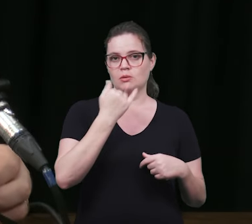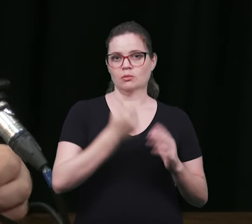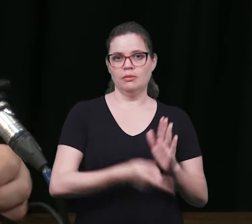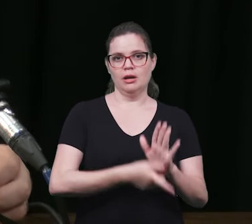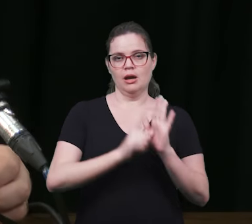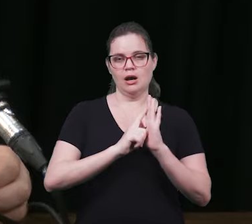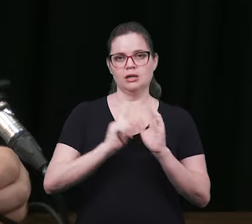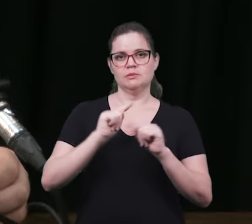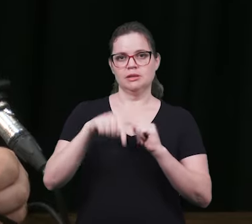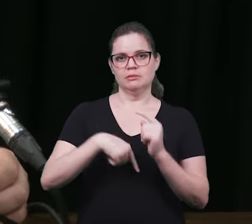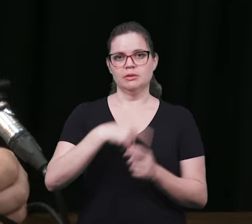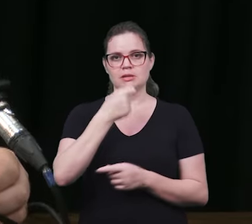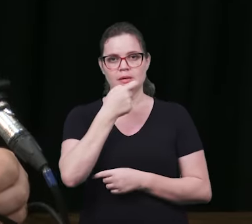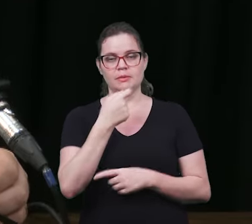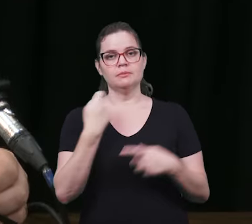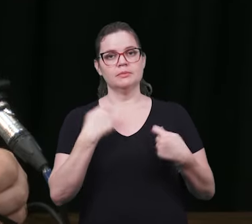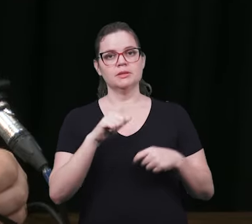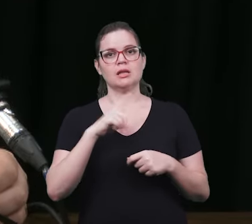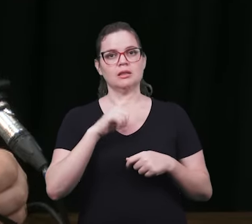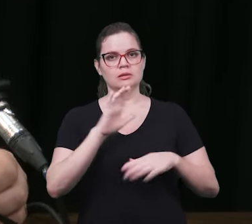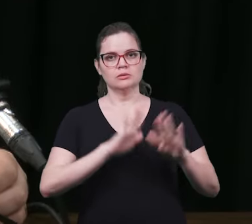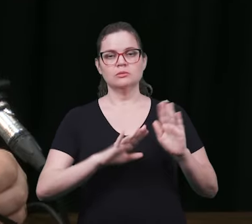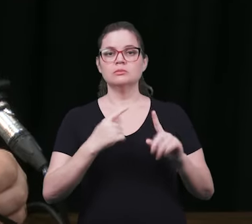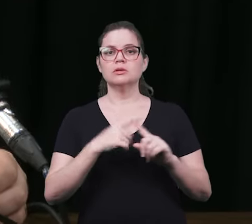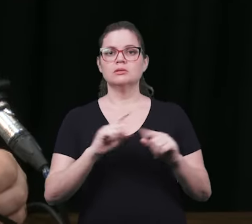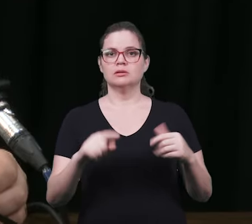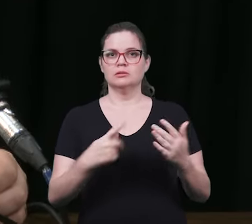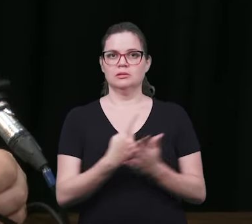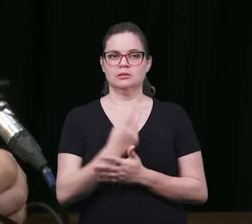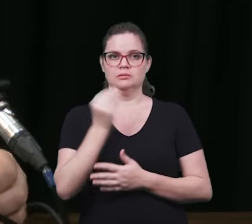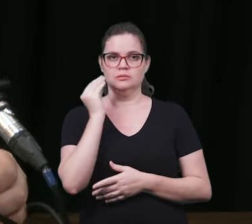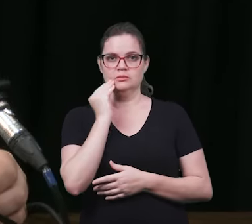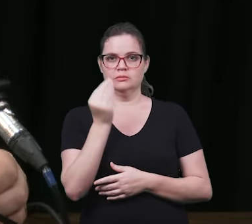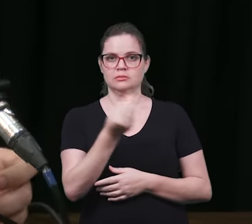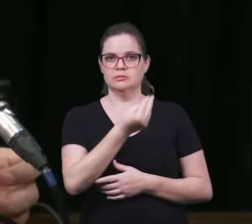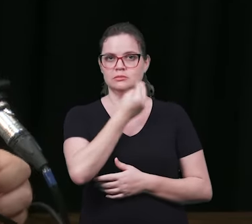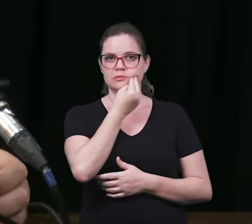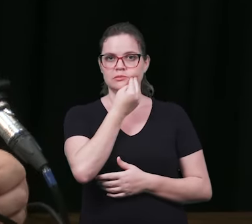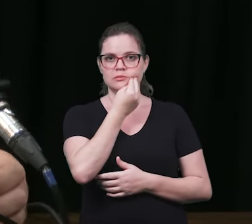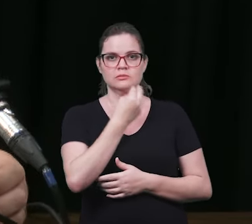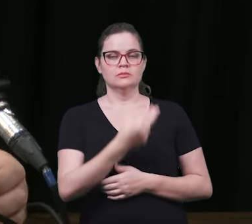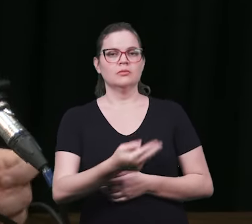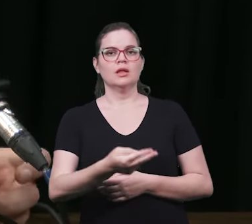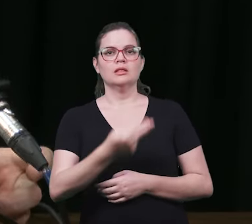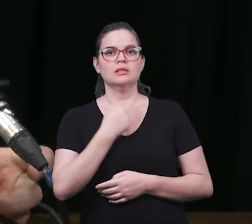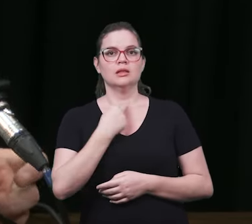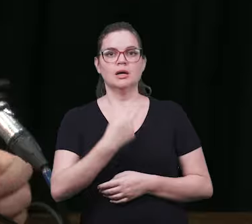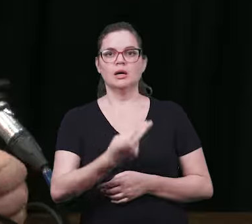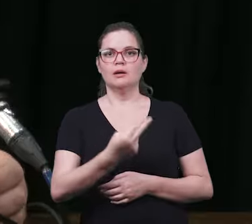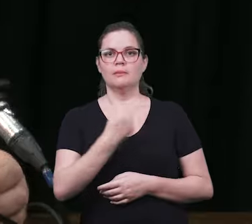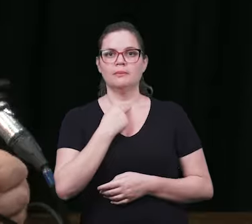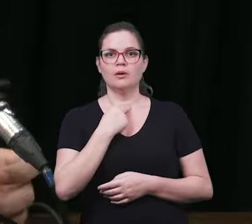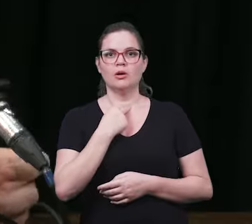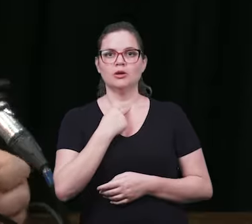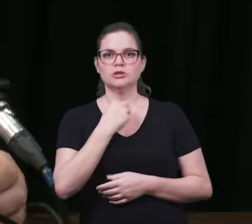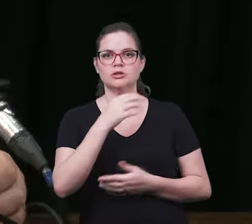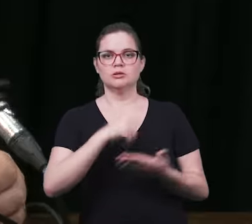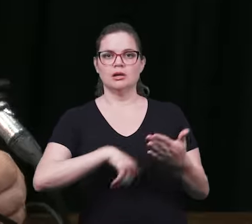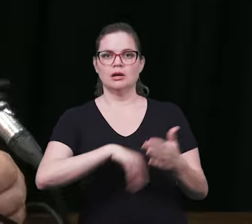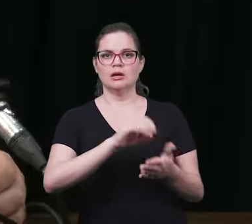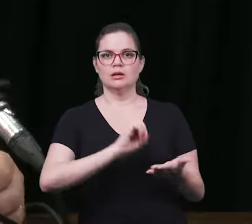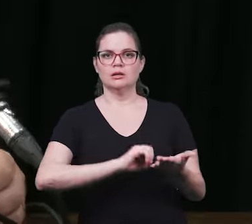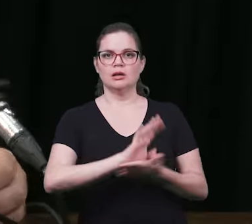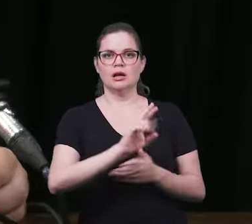esse cuidado, porque o jejum ele não pode sobressair nenhum tipo de prescrição médica ou outra